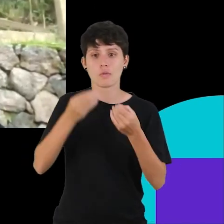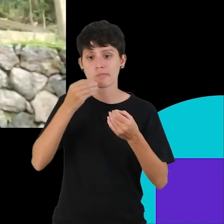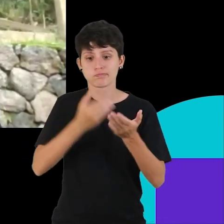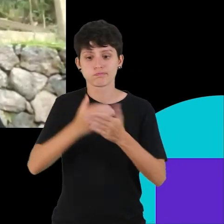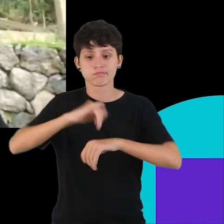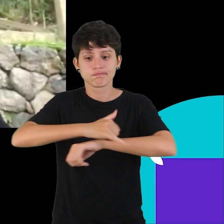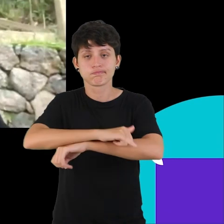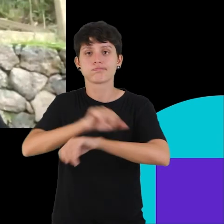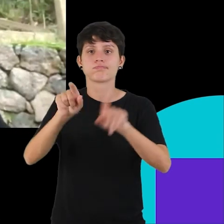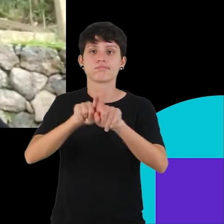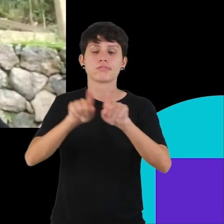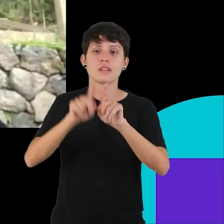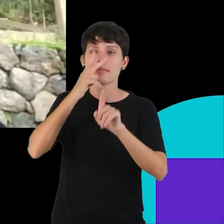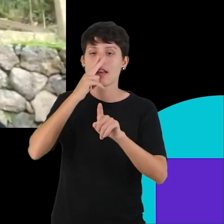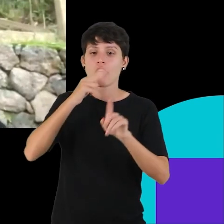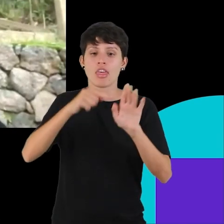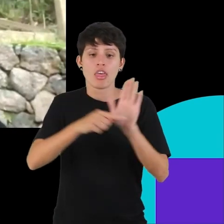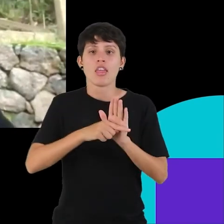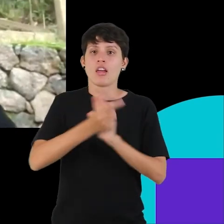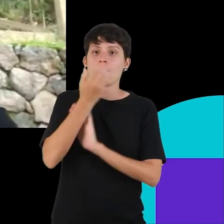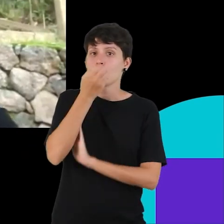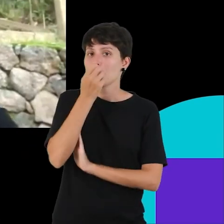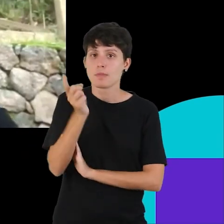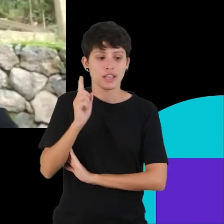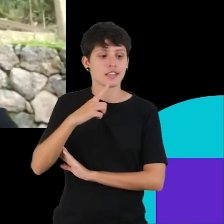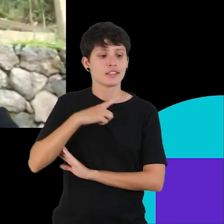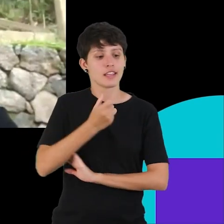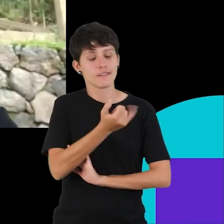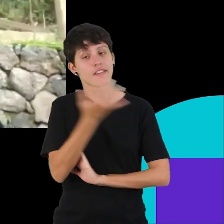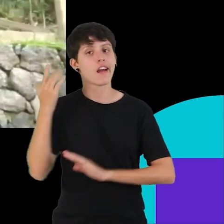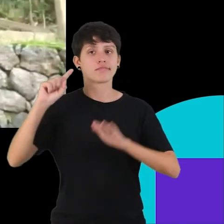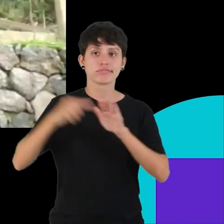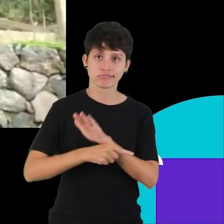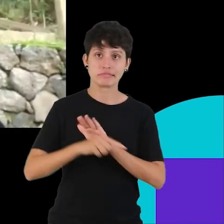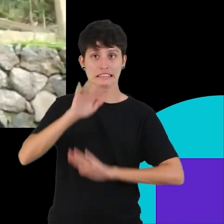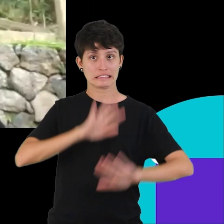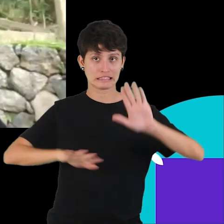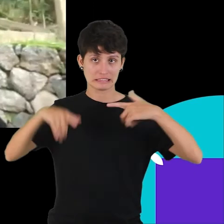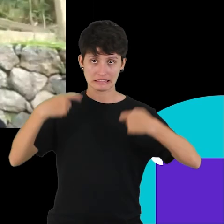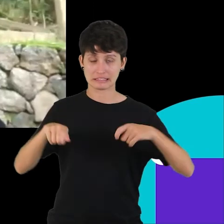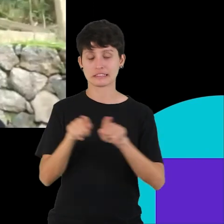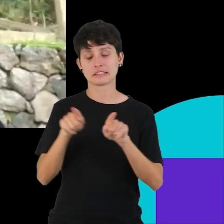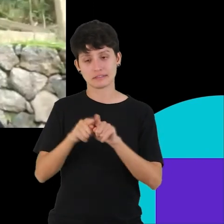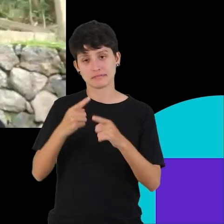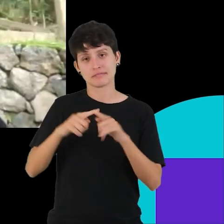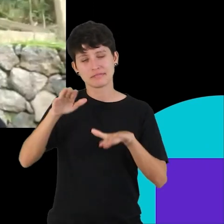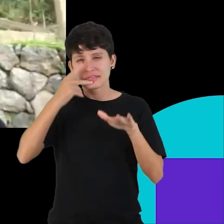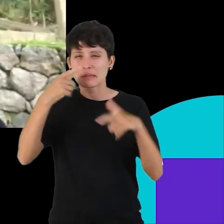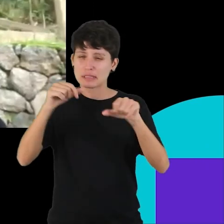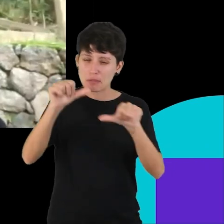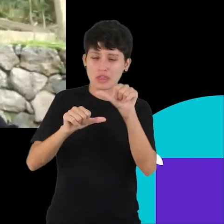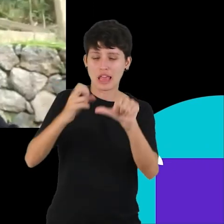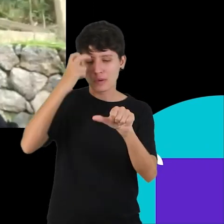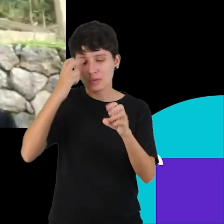técnico de pensamento sistêmico. Ele é um ponto no sistema que ele é chave para fazer todo o sistema